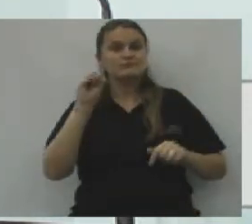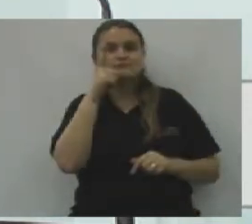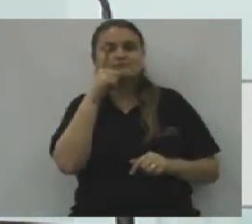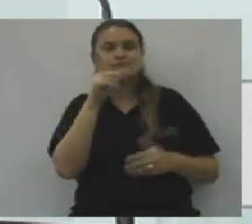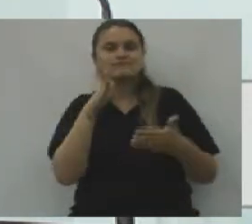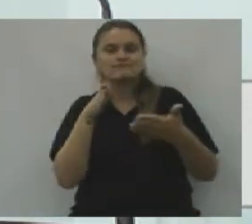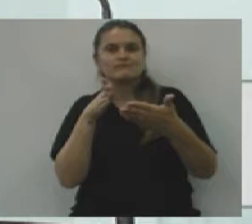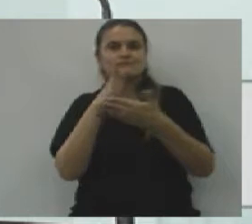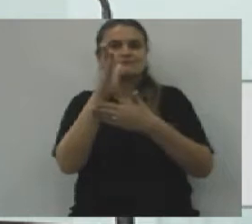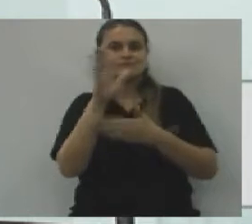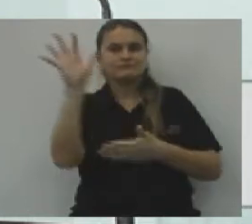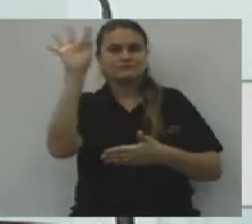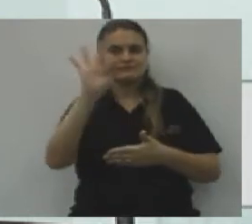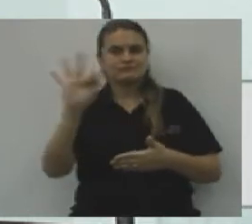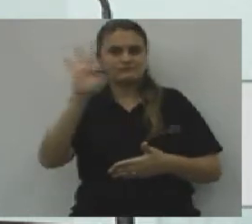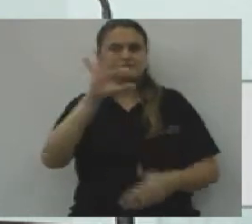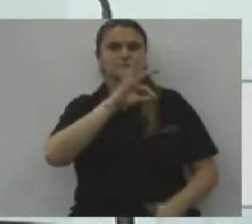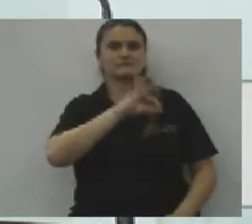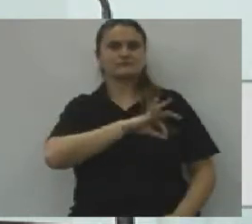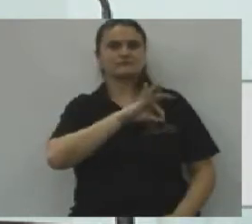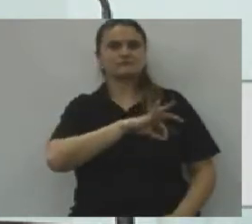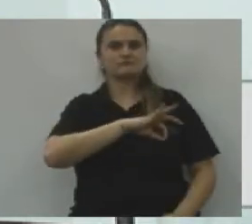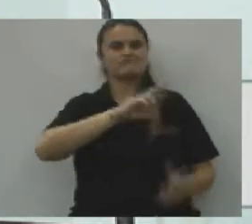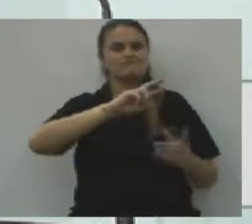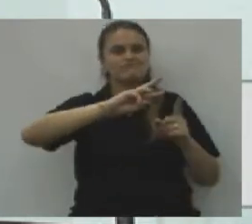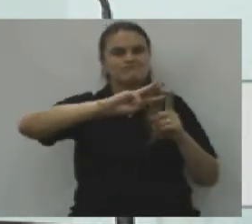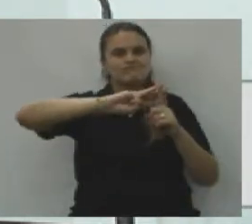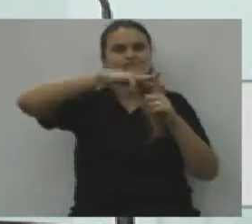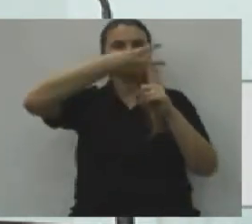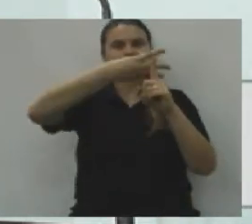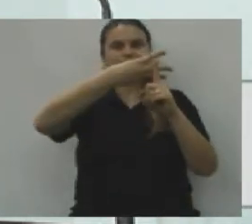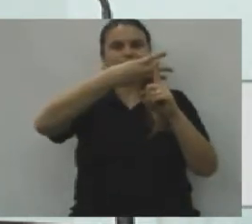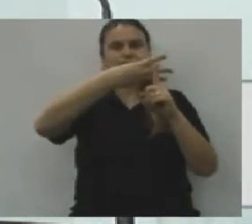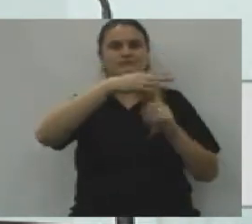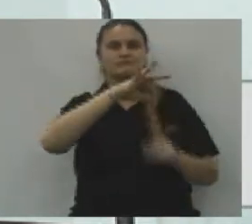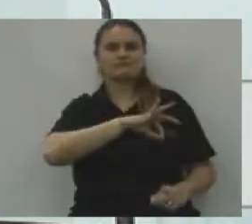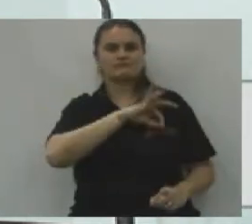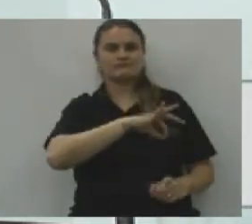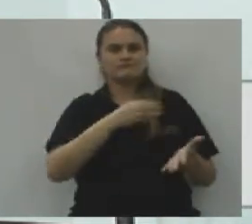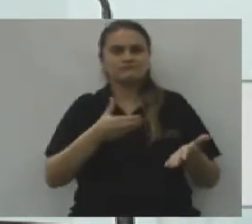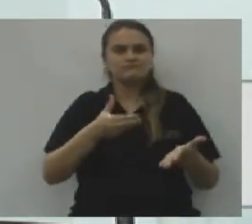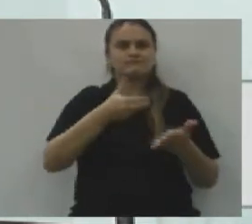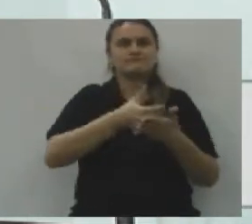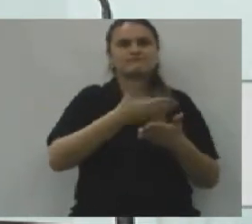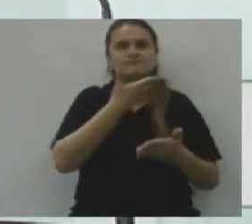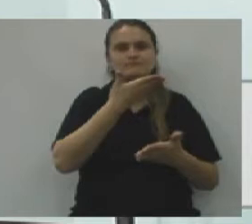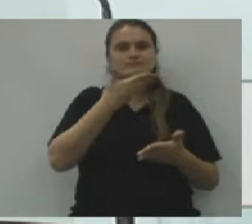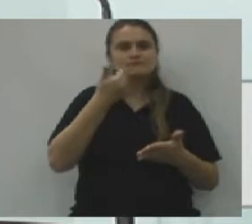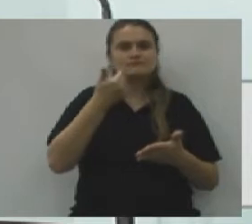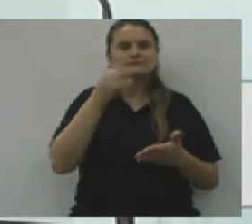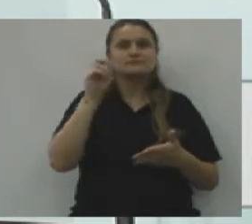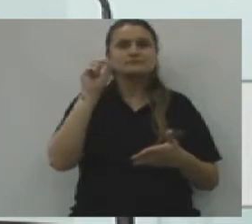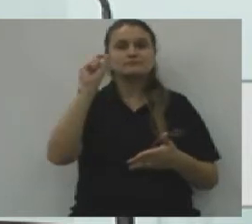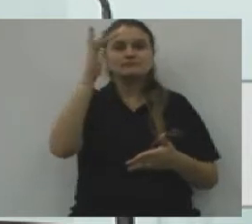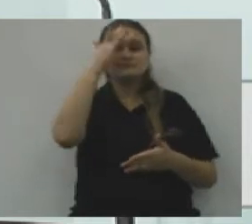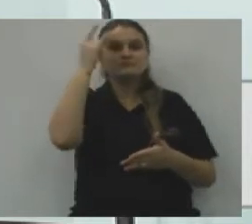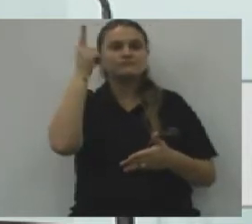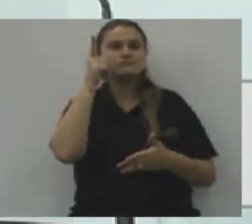mais. O salário vai chegar 3 vezes maior o seu ganho para quem consegue concluir já o ensino